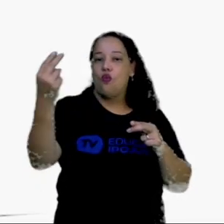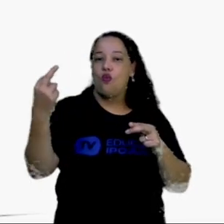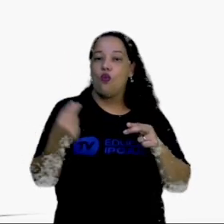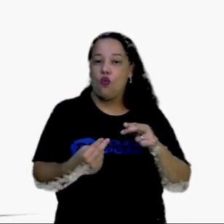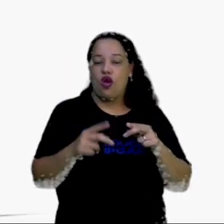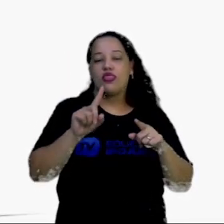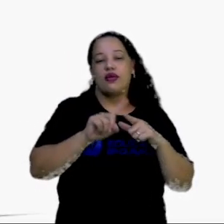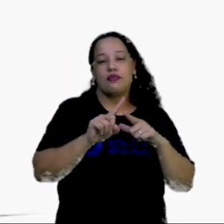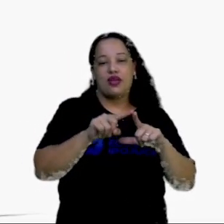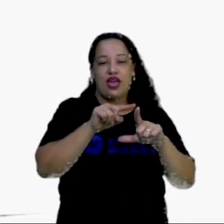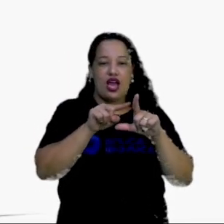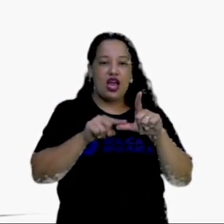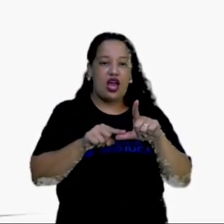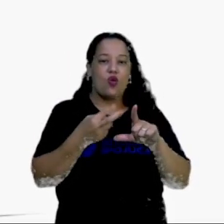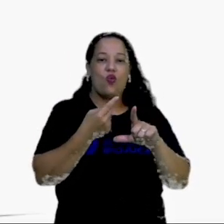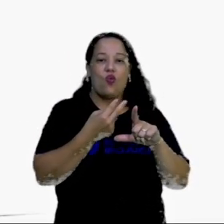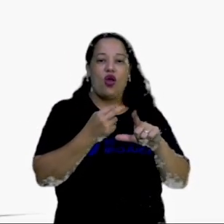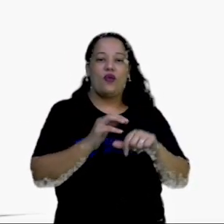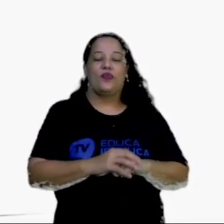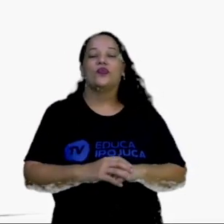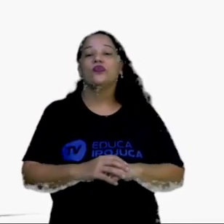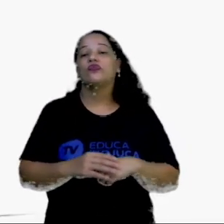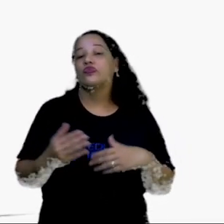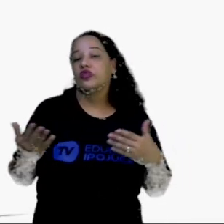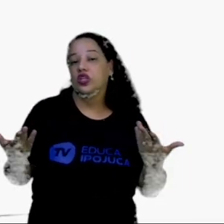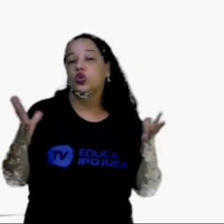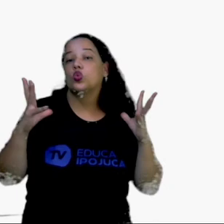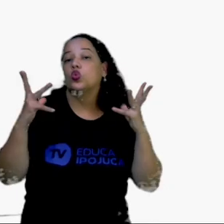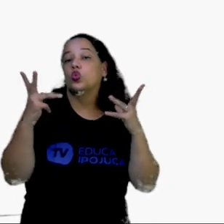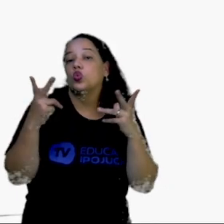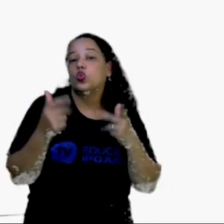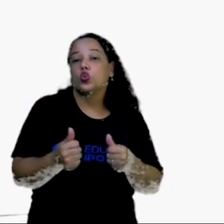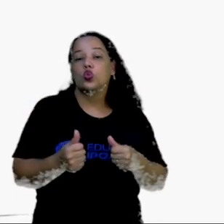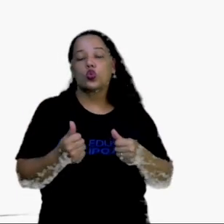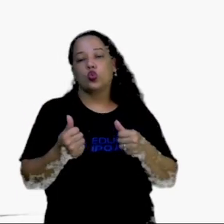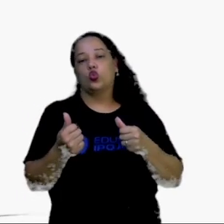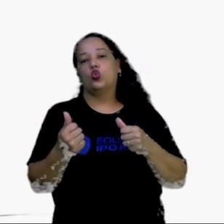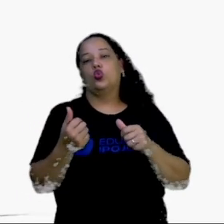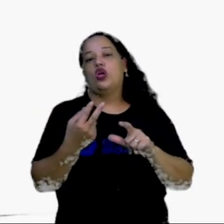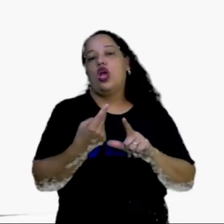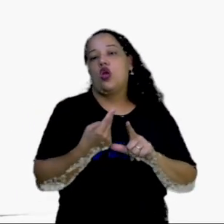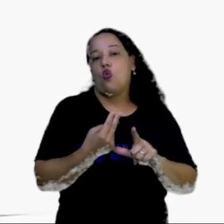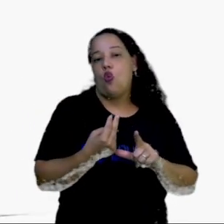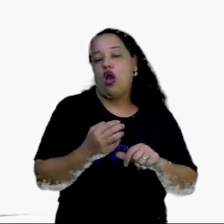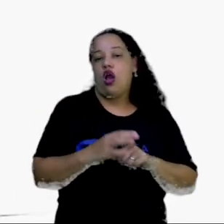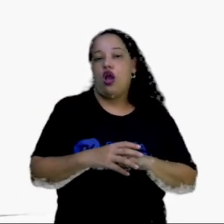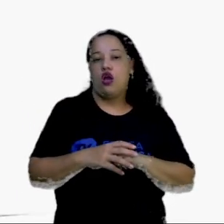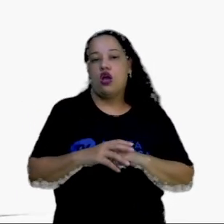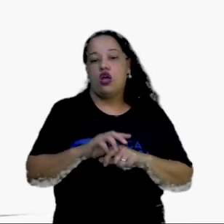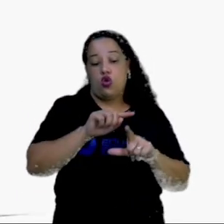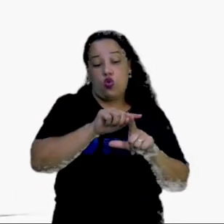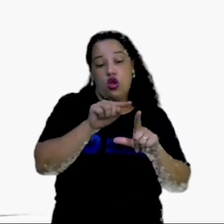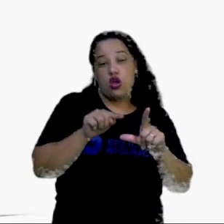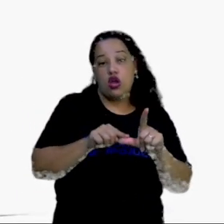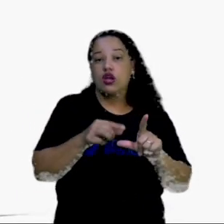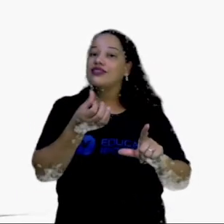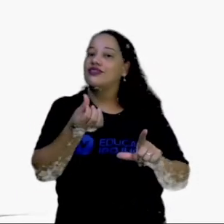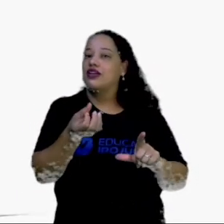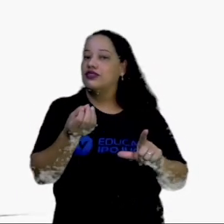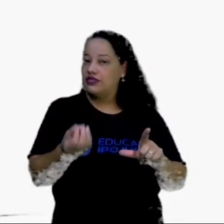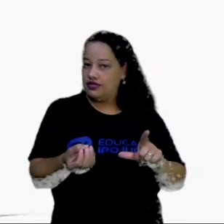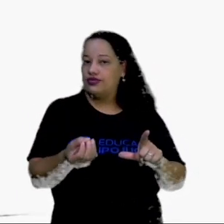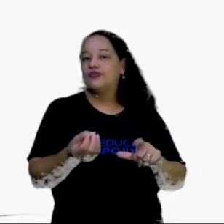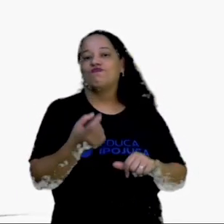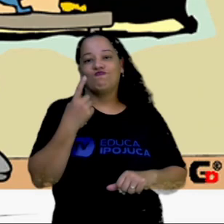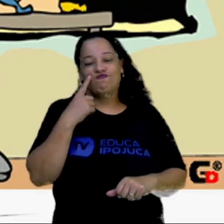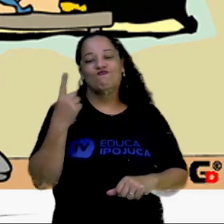medidas do ângulo são iguais. Olha aí, todas as medidas desses triângulos são de 60 graus,